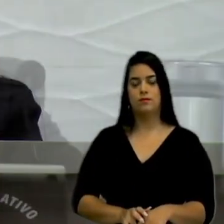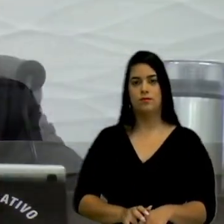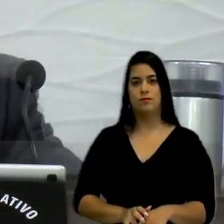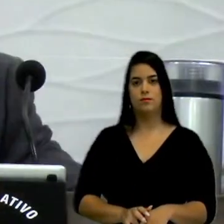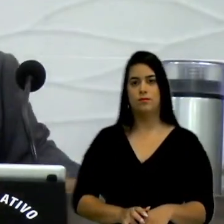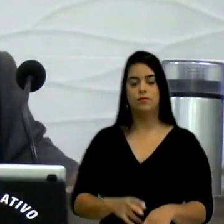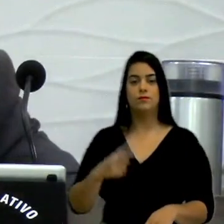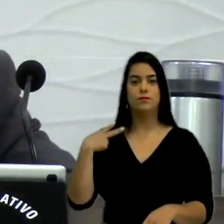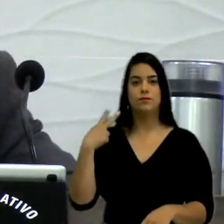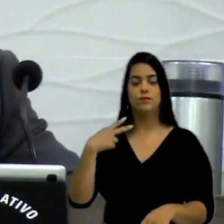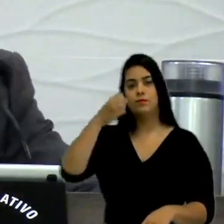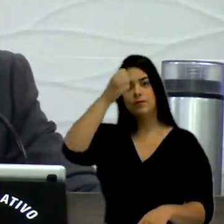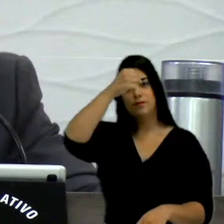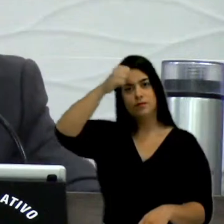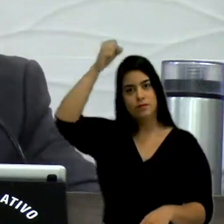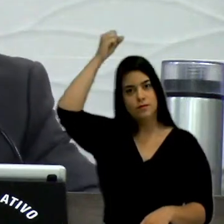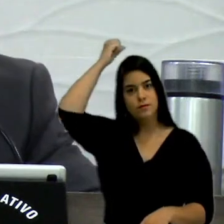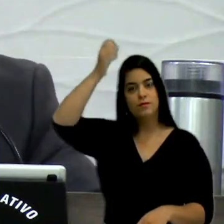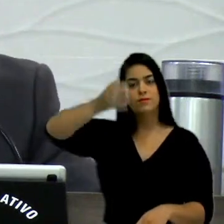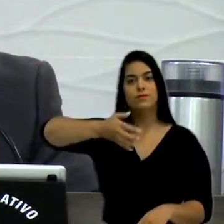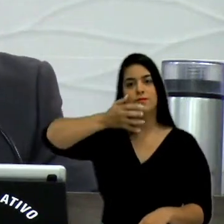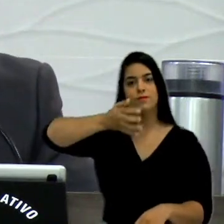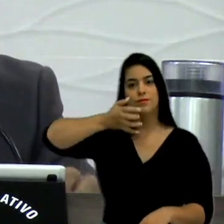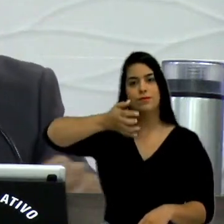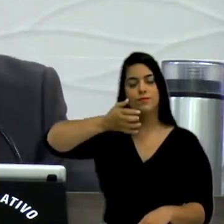Vereador Cidiclei.